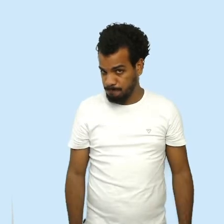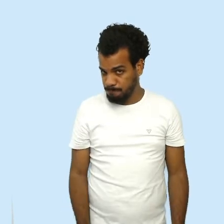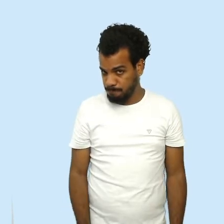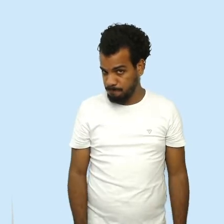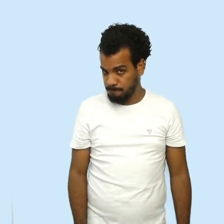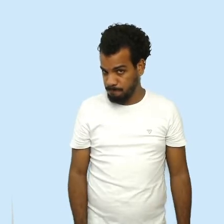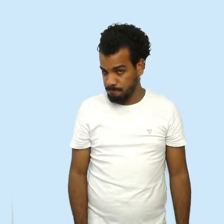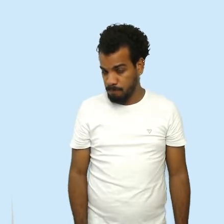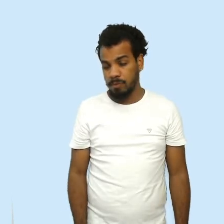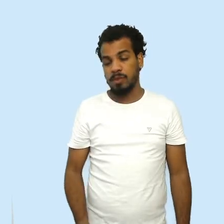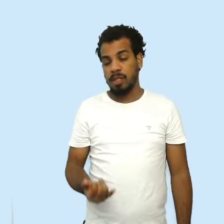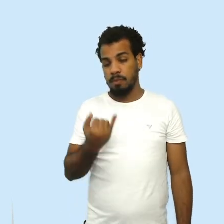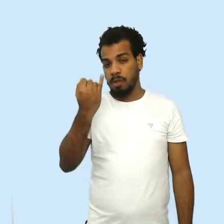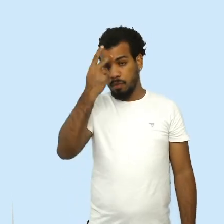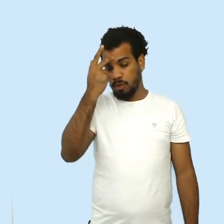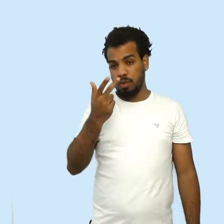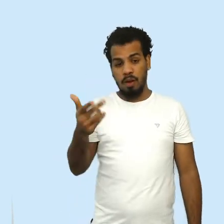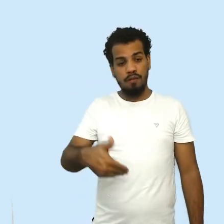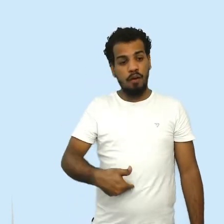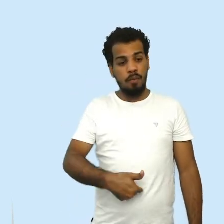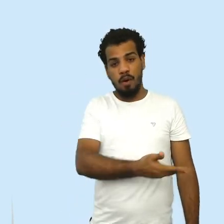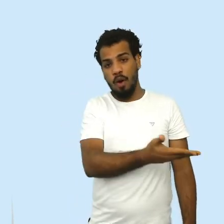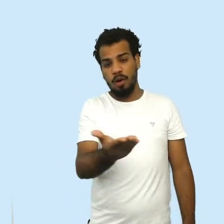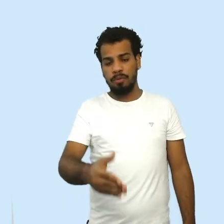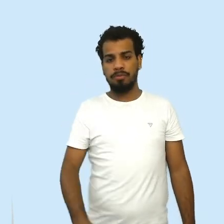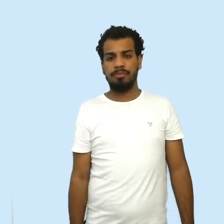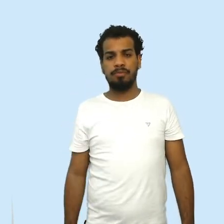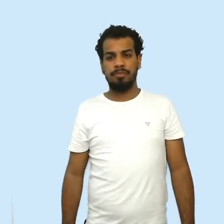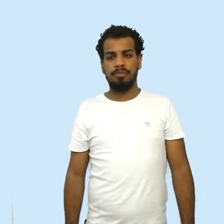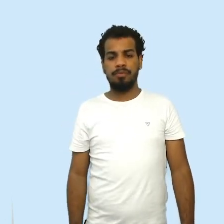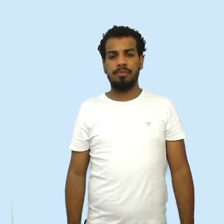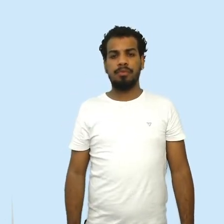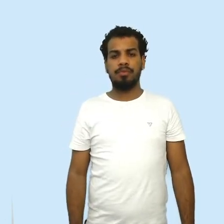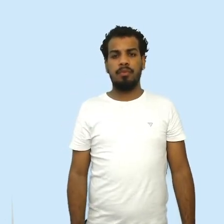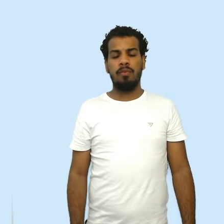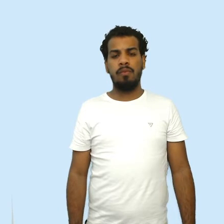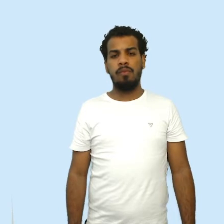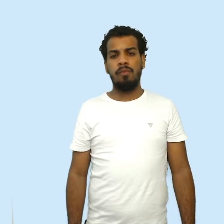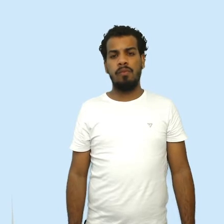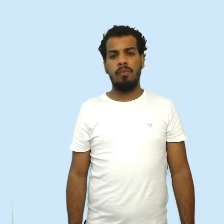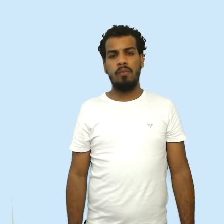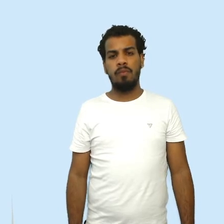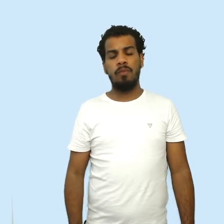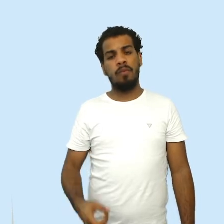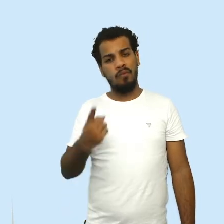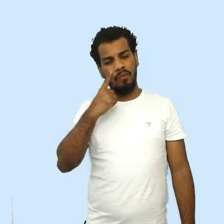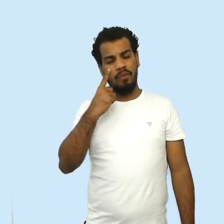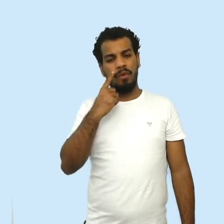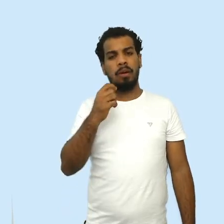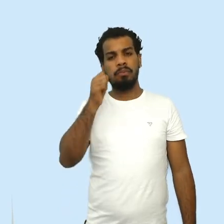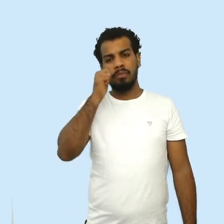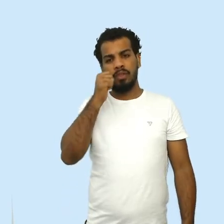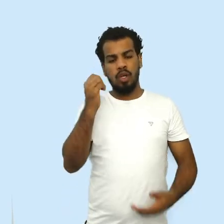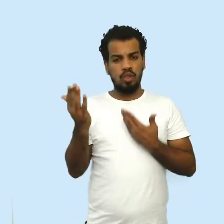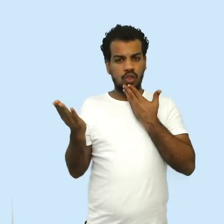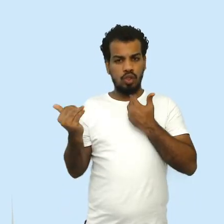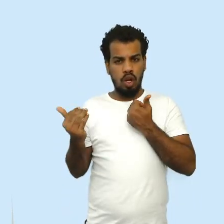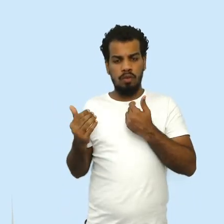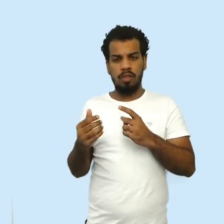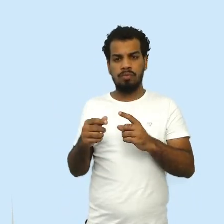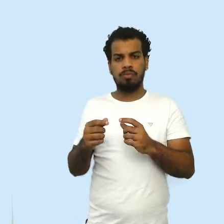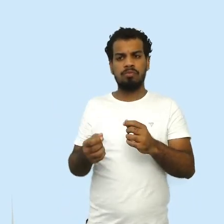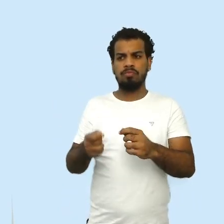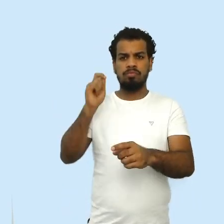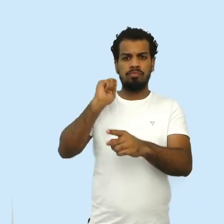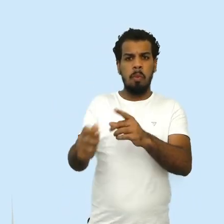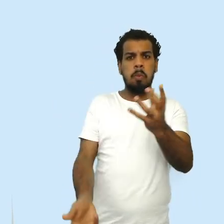pessoas aí que estão passando fome hoje. Hoje a gente teve uma notícia bem difícil de uma mulher jovem que teve o corpo incendiado porque ela